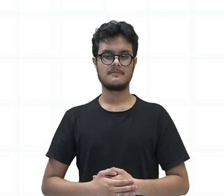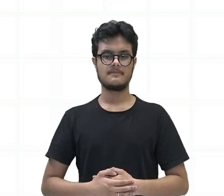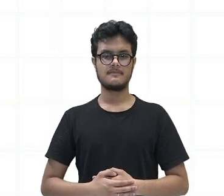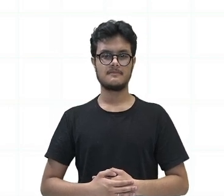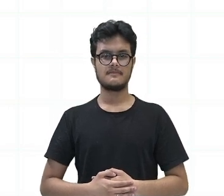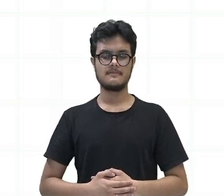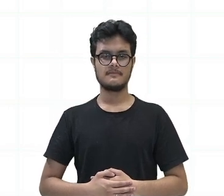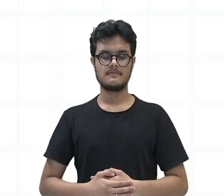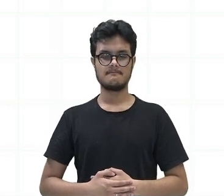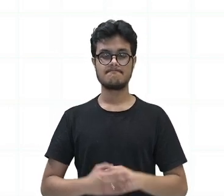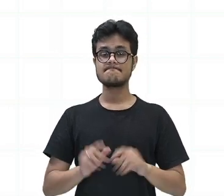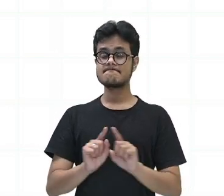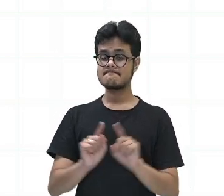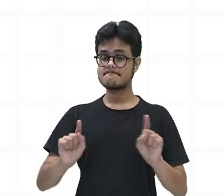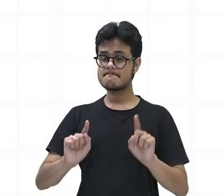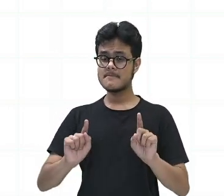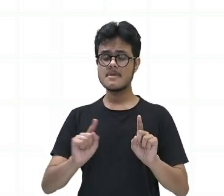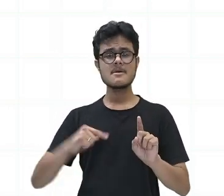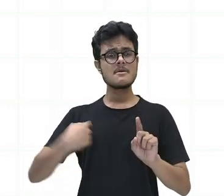grafia, que é o que?